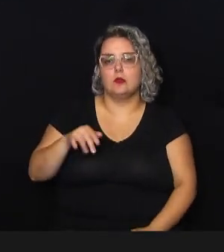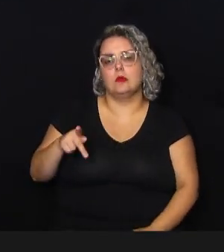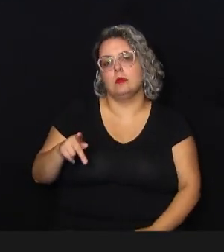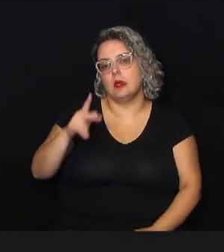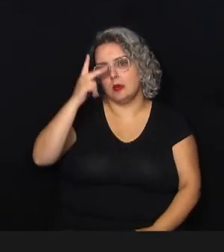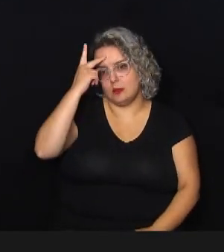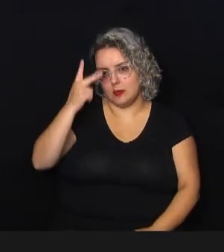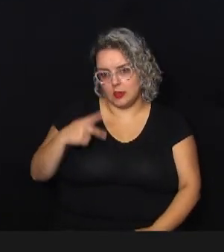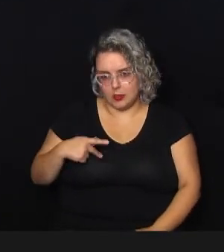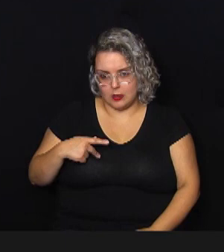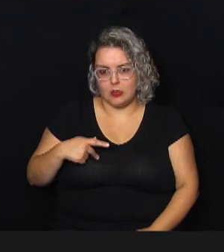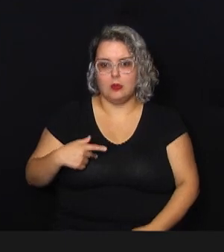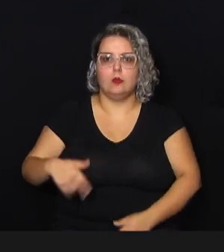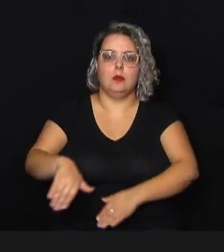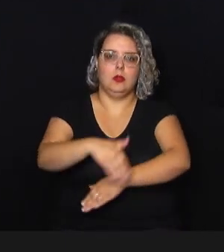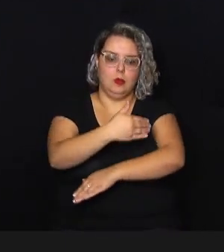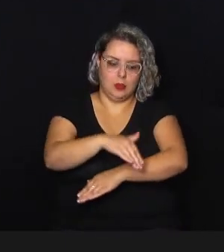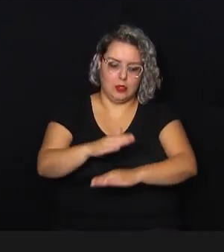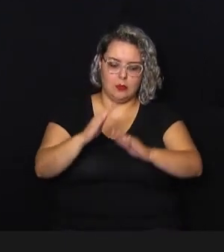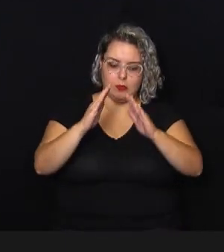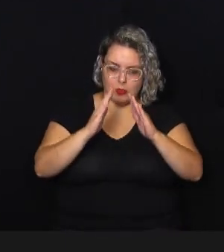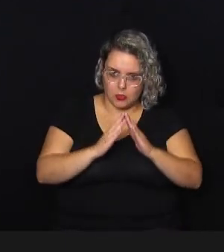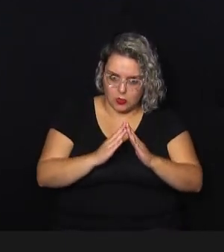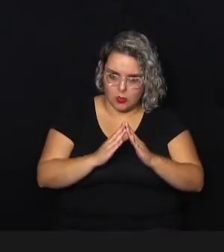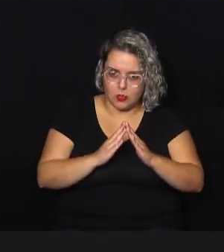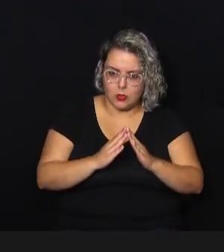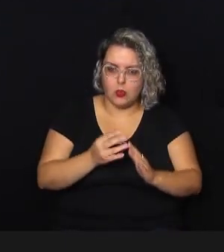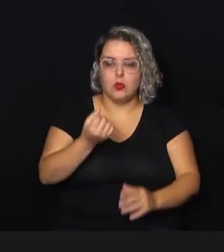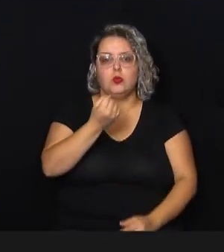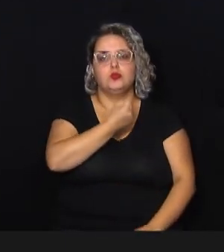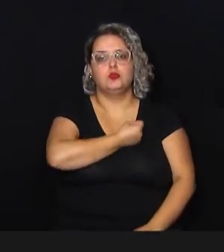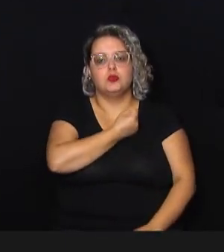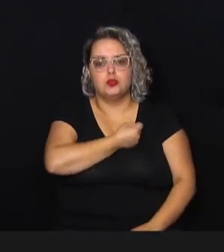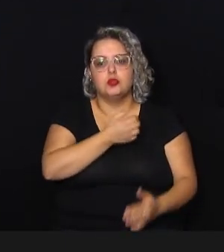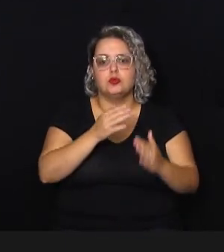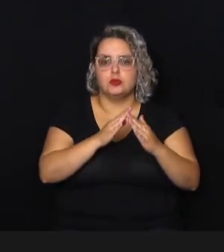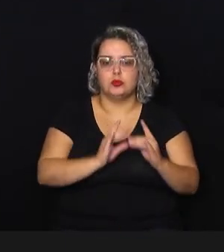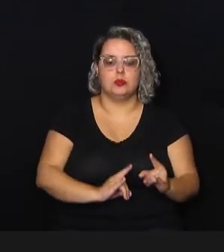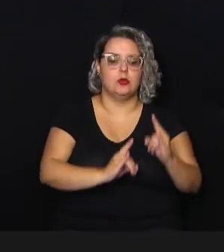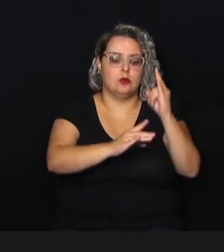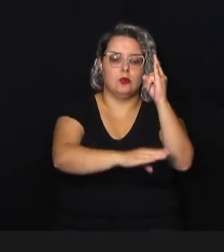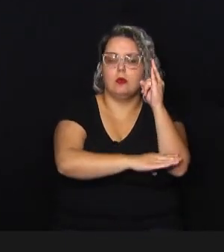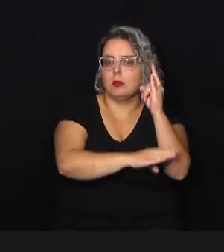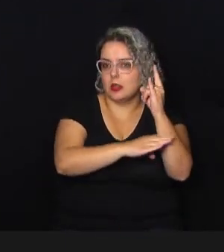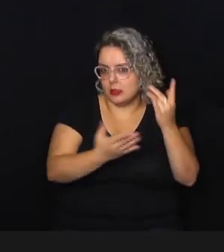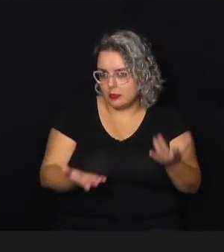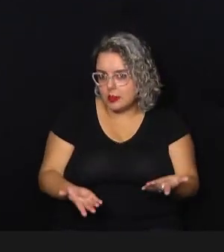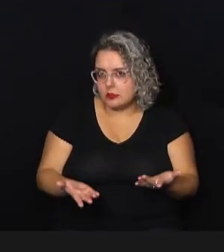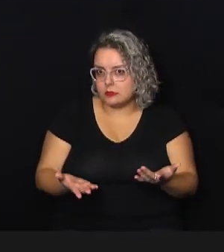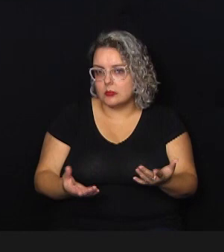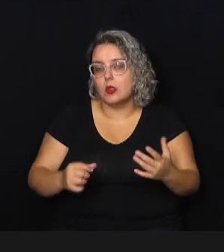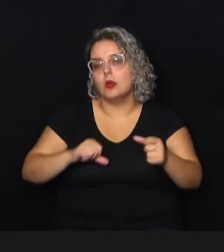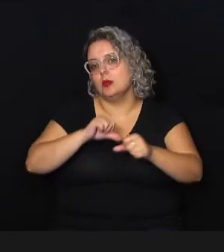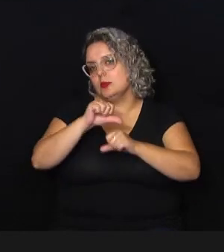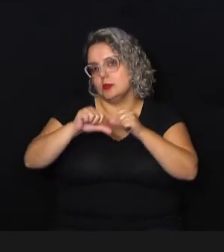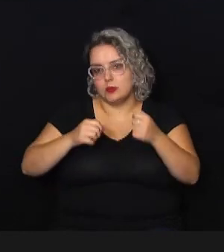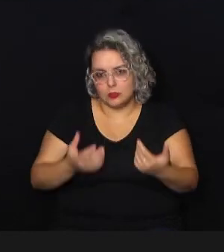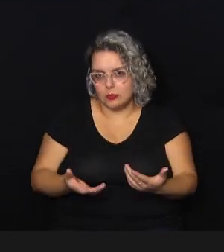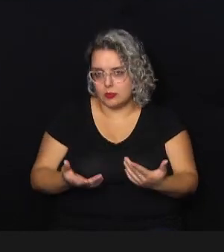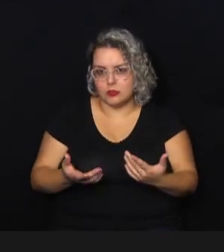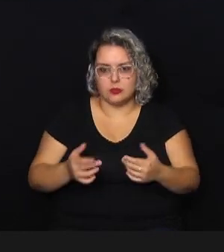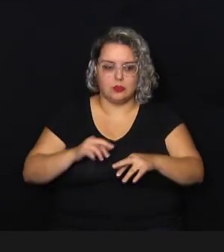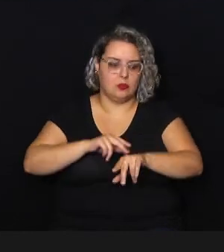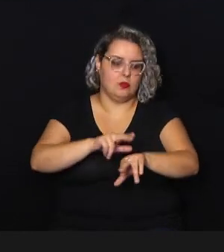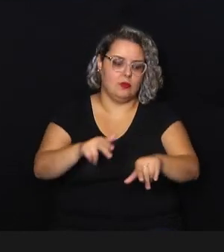que é o endereço da casa, que é o número da casa e o apartamento da casa. Isso transformado num conjunto